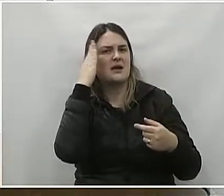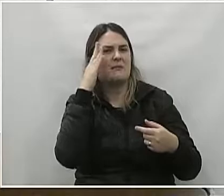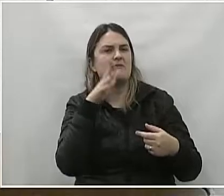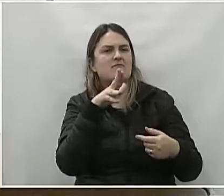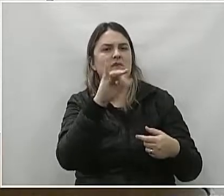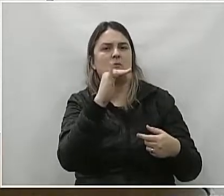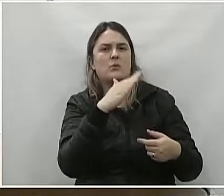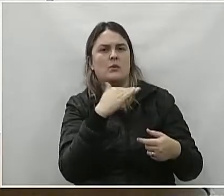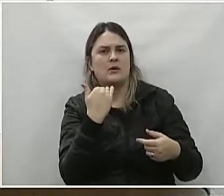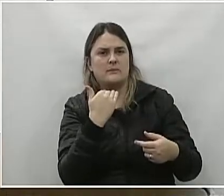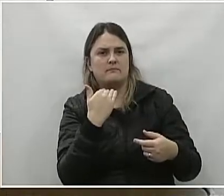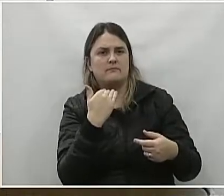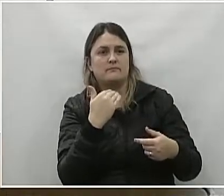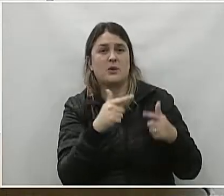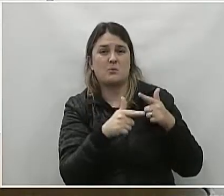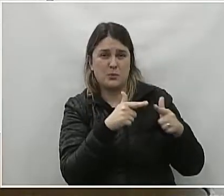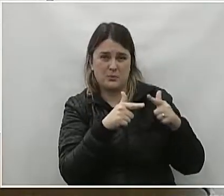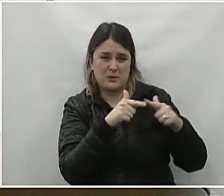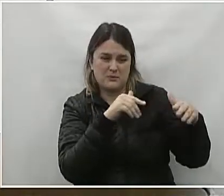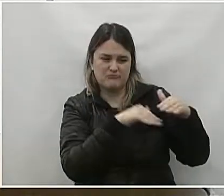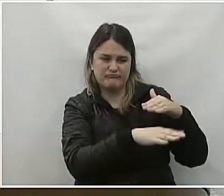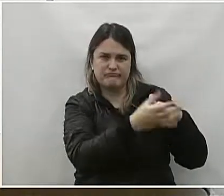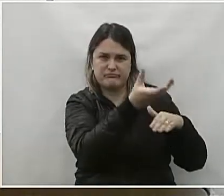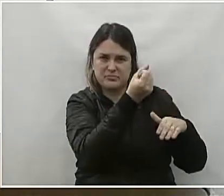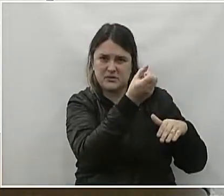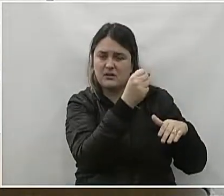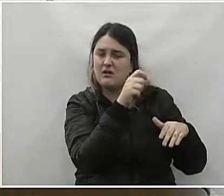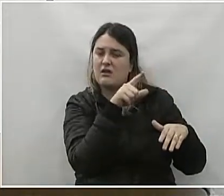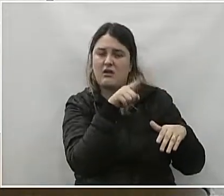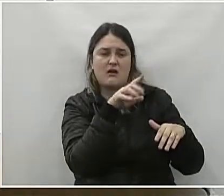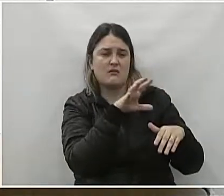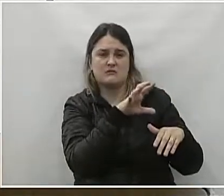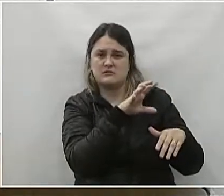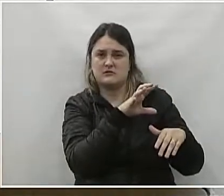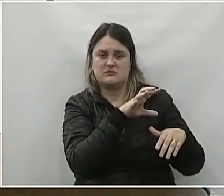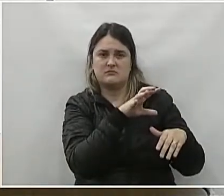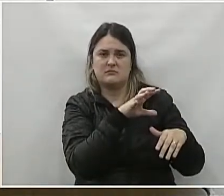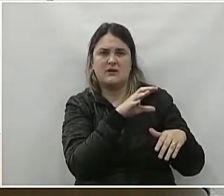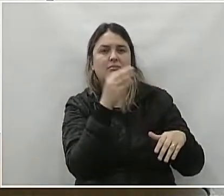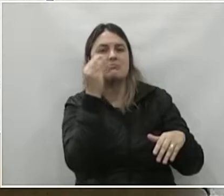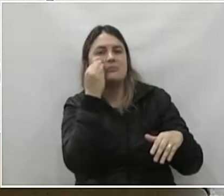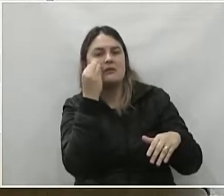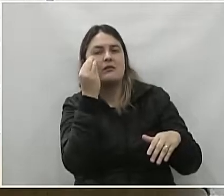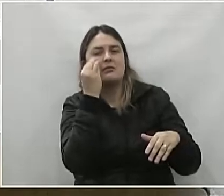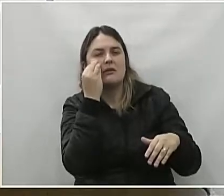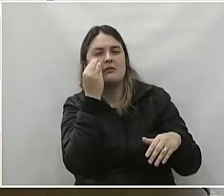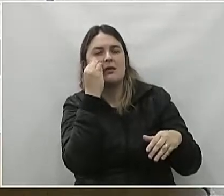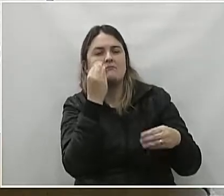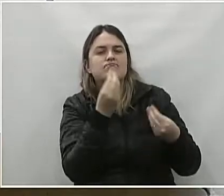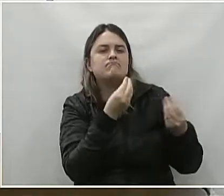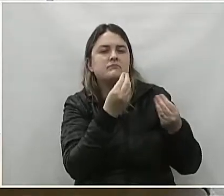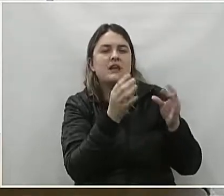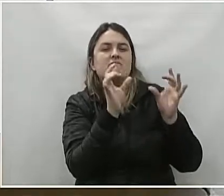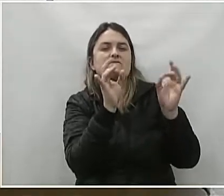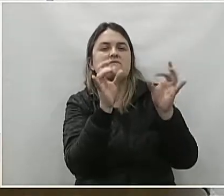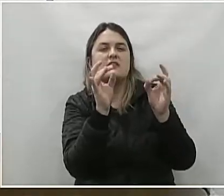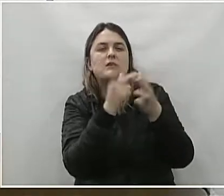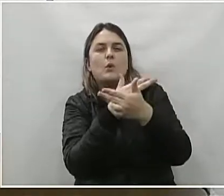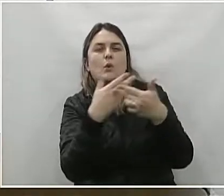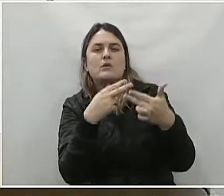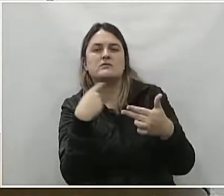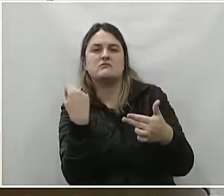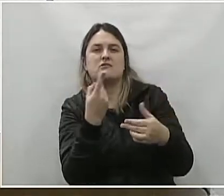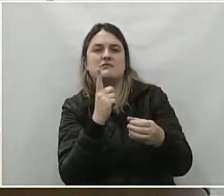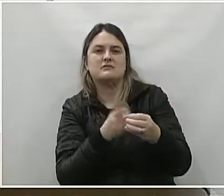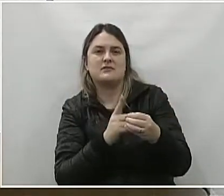morrer. O problema do fundão é exatamente assim. Eles estão tentando fazer o quê? Vender o patrimônio da